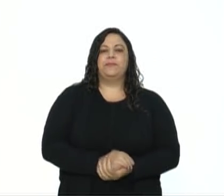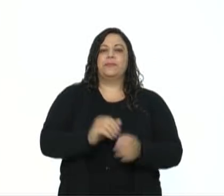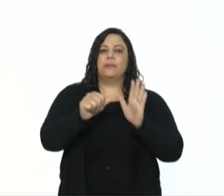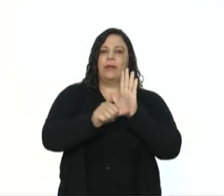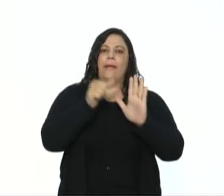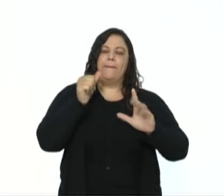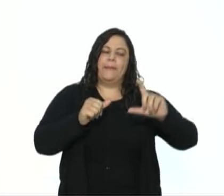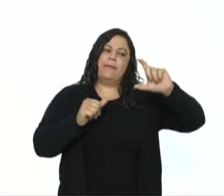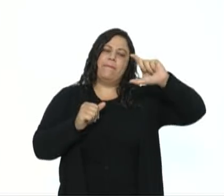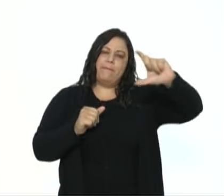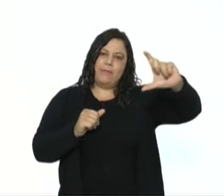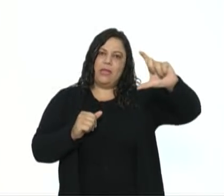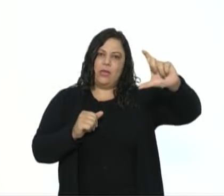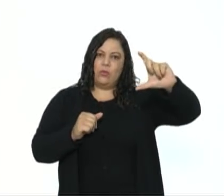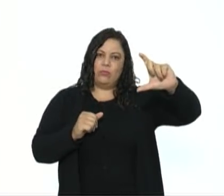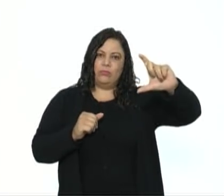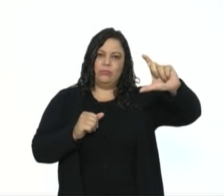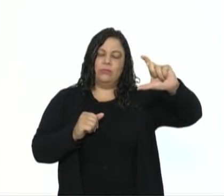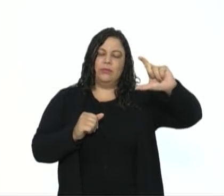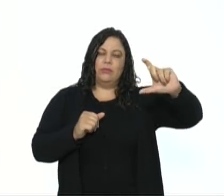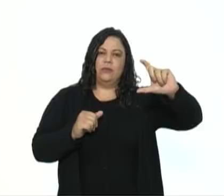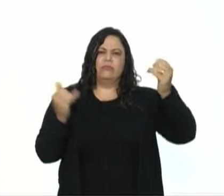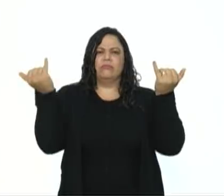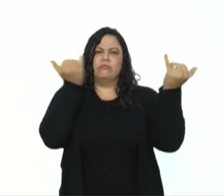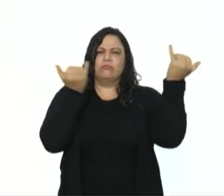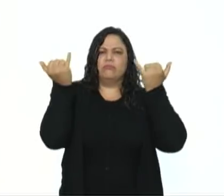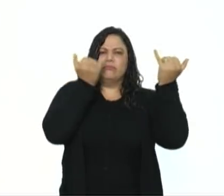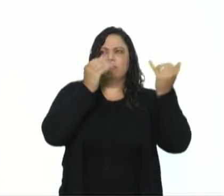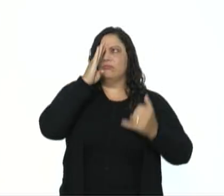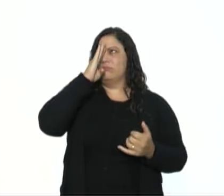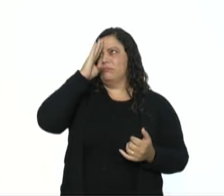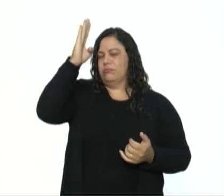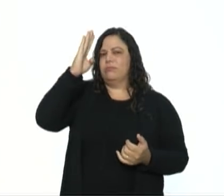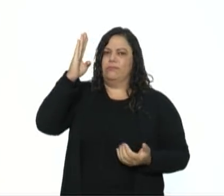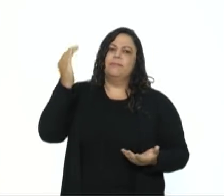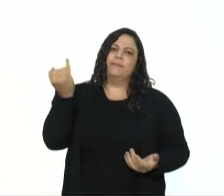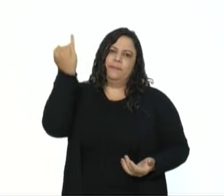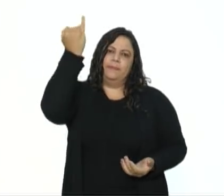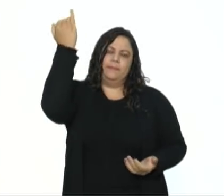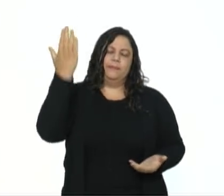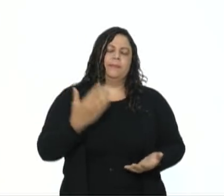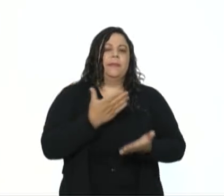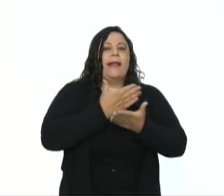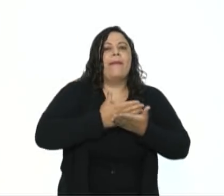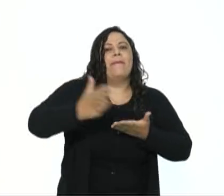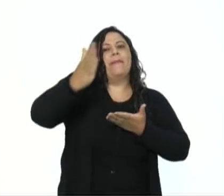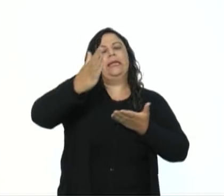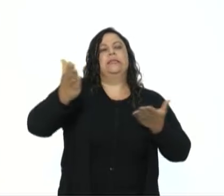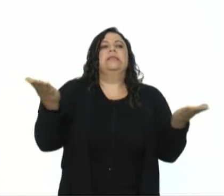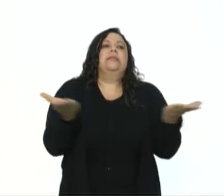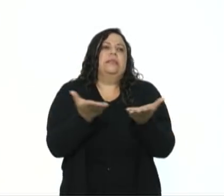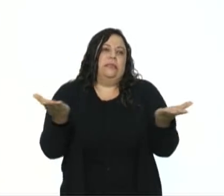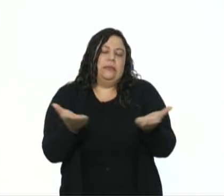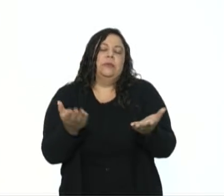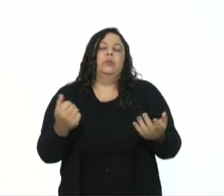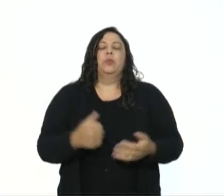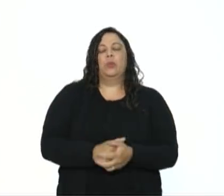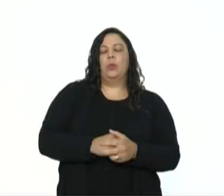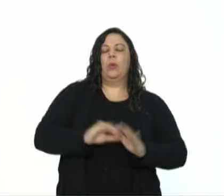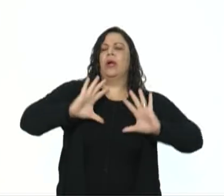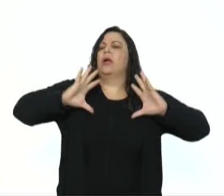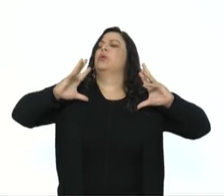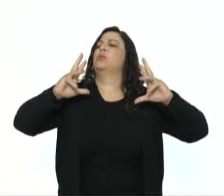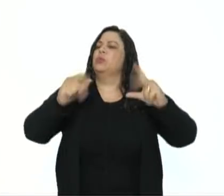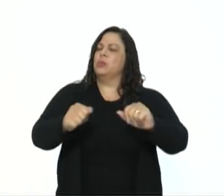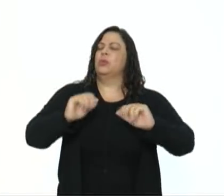parágrafo normalmente é aquele que traz aí as informações principais, né? A partir deste ano, todas as escolas brasileiras